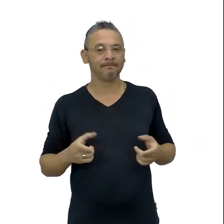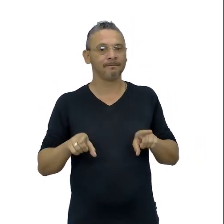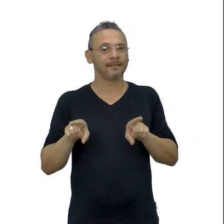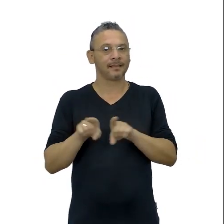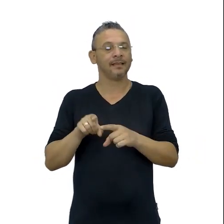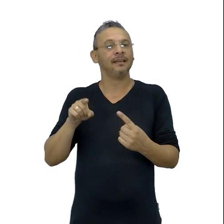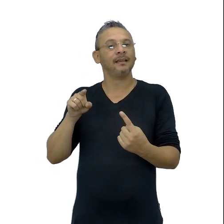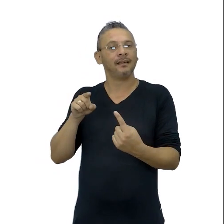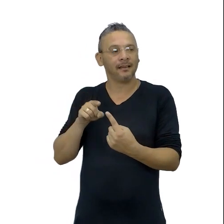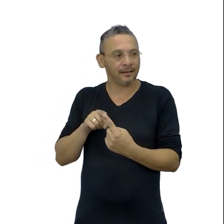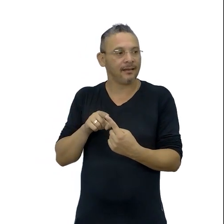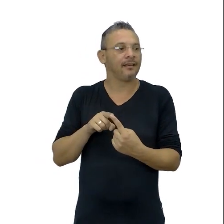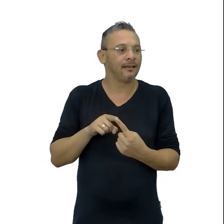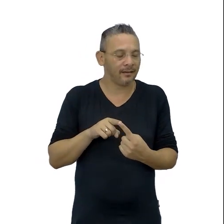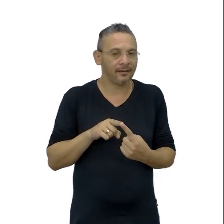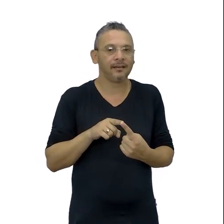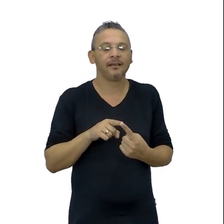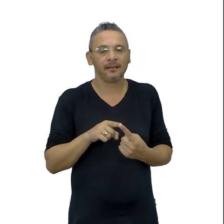situação, dessa